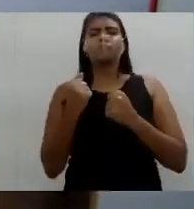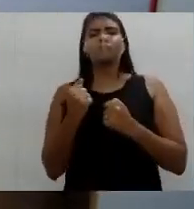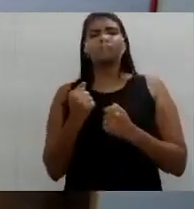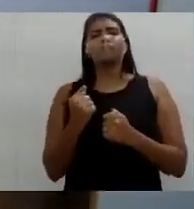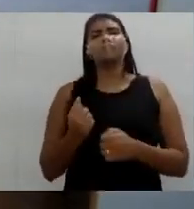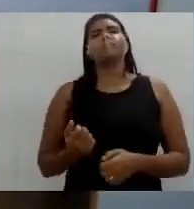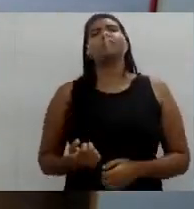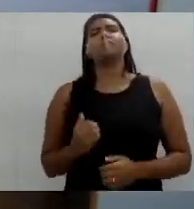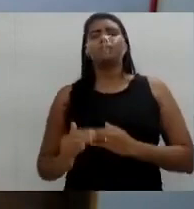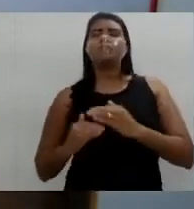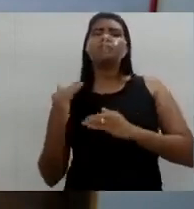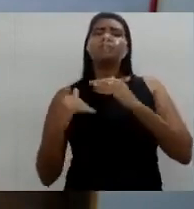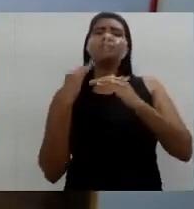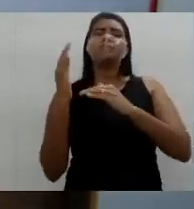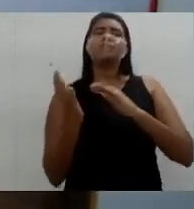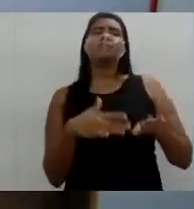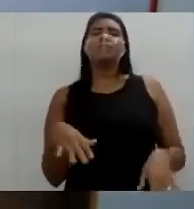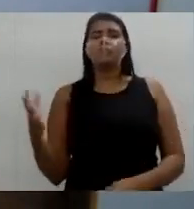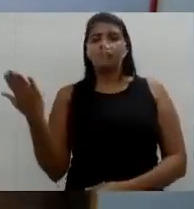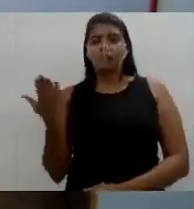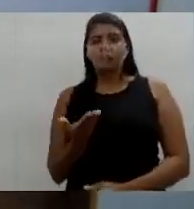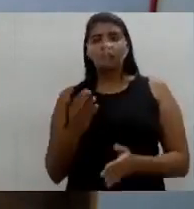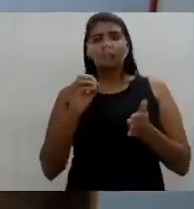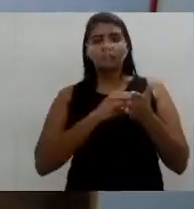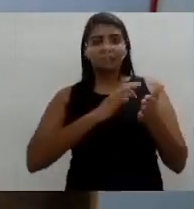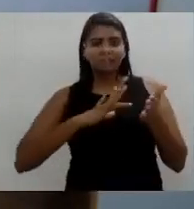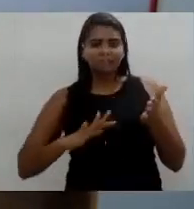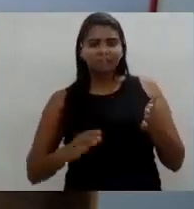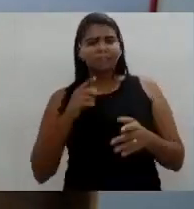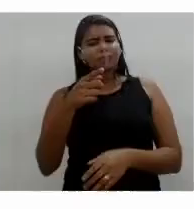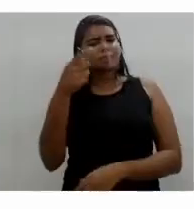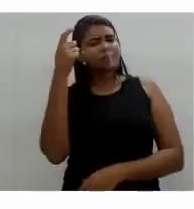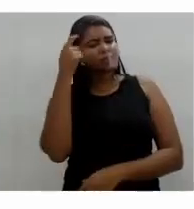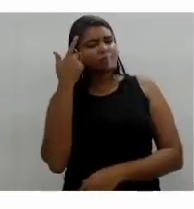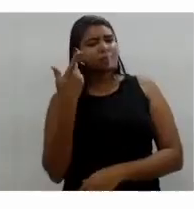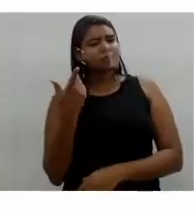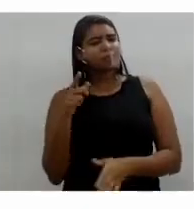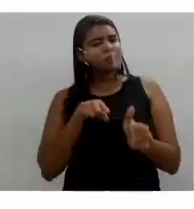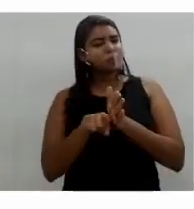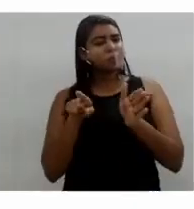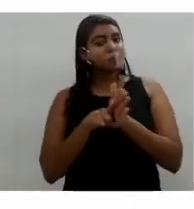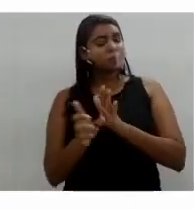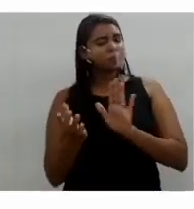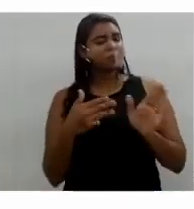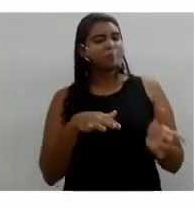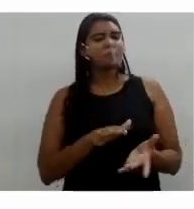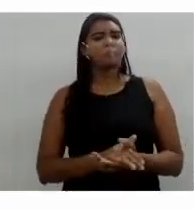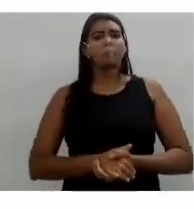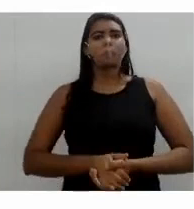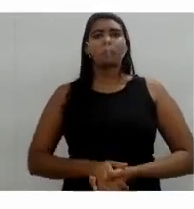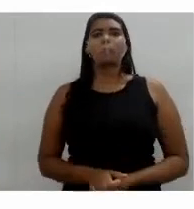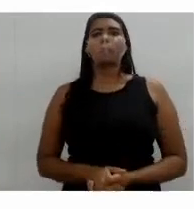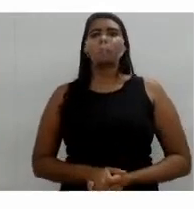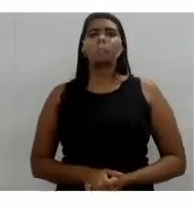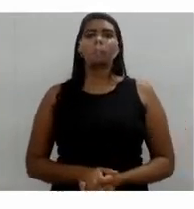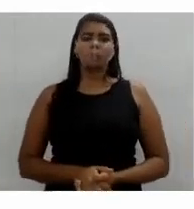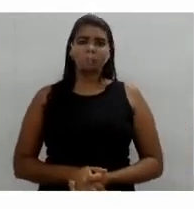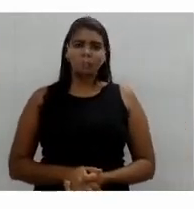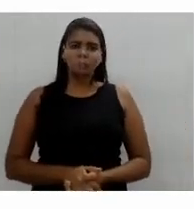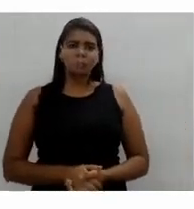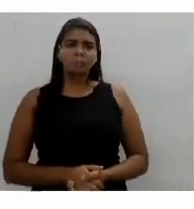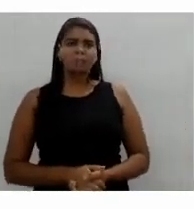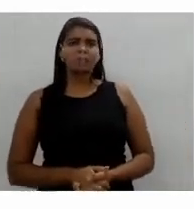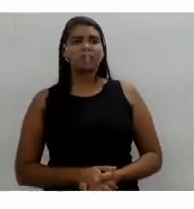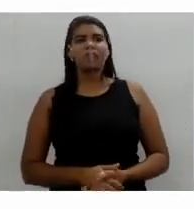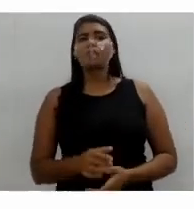humanos. E aí eu trago aqui um exercício para vocês refletirem, né, algumas perguntas sobre a colonização de